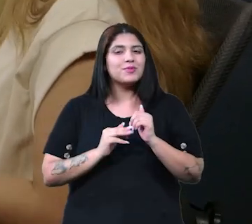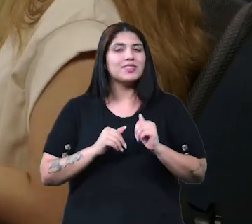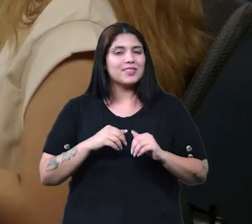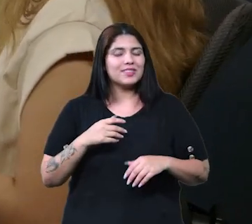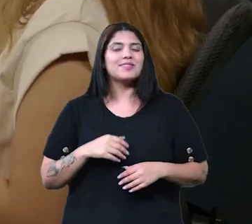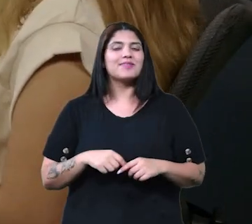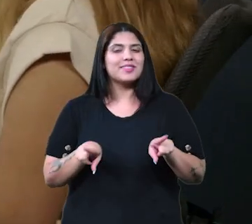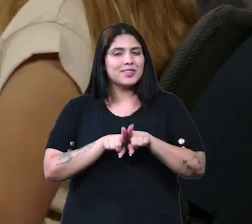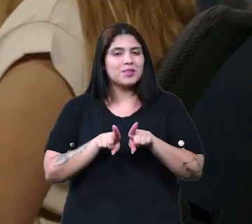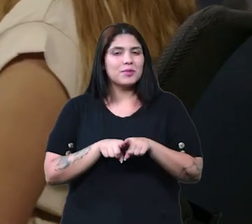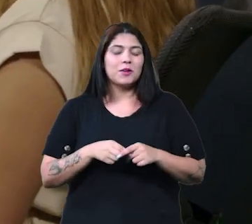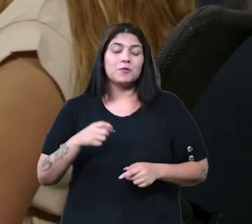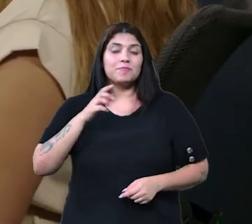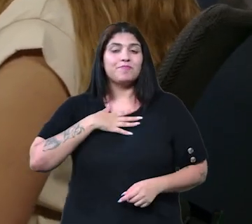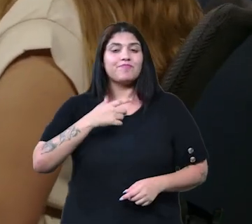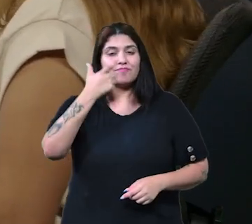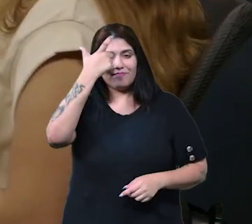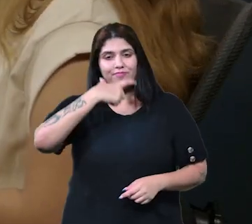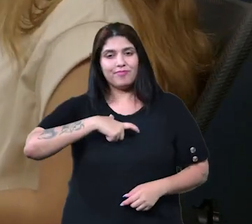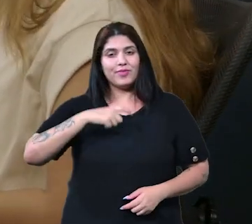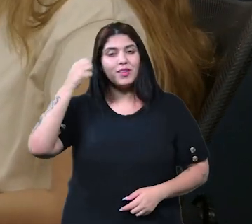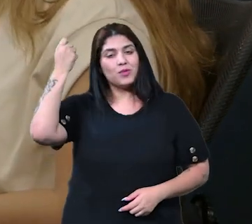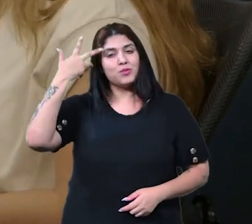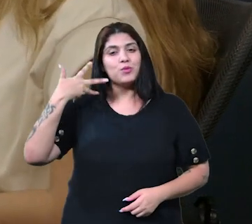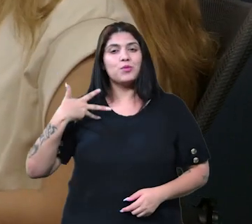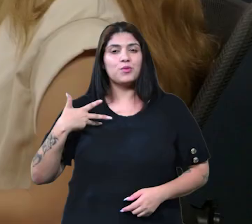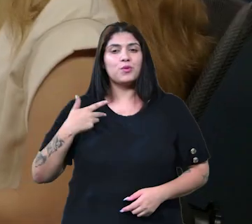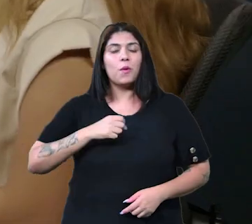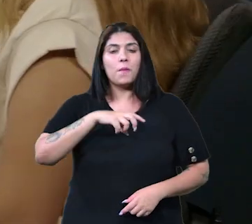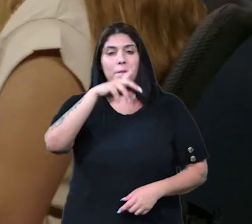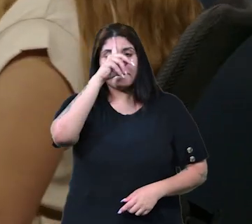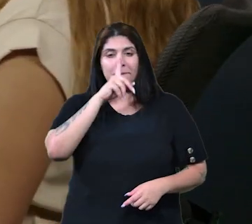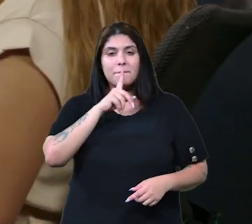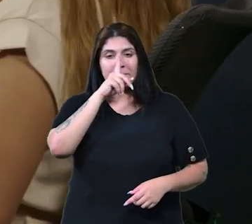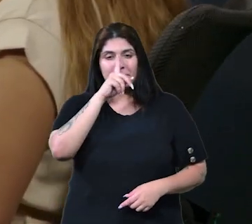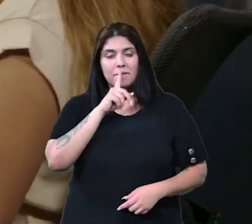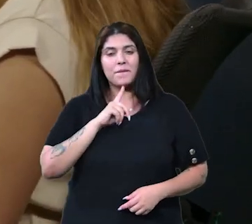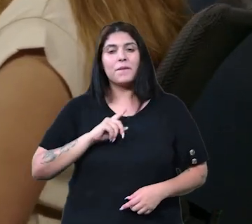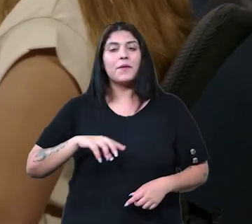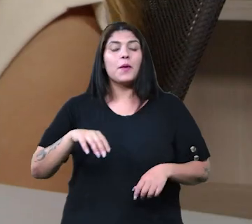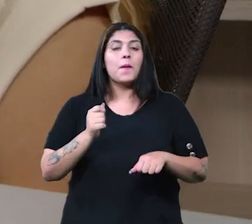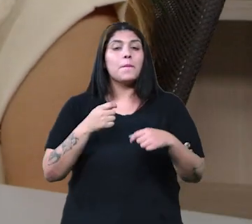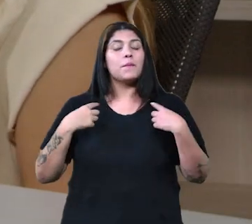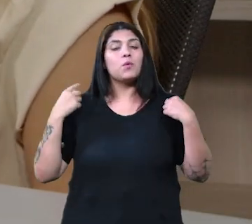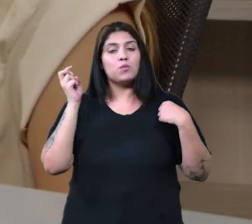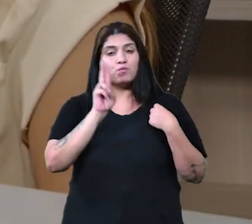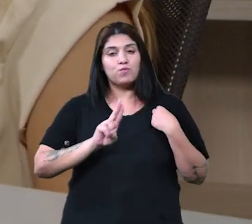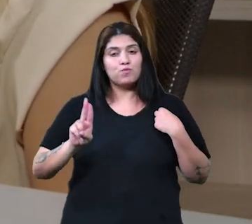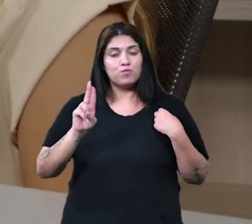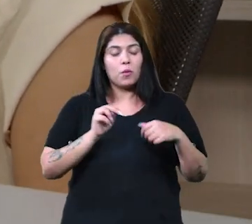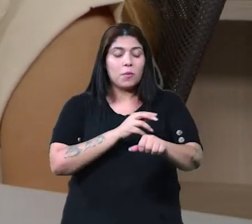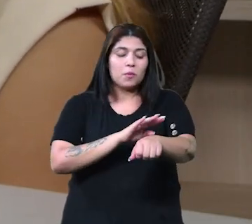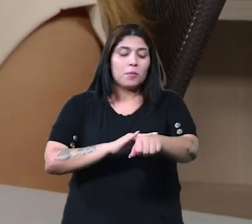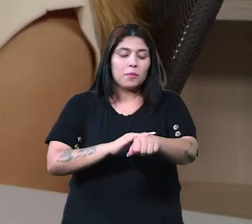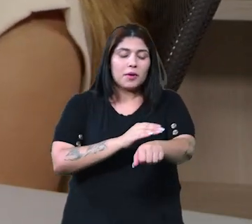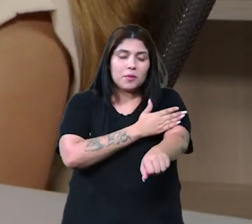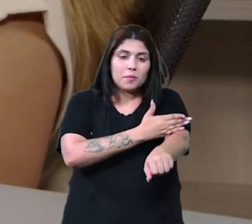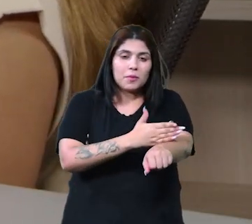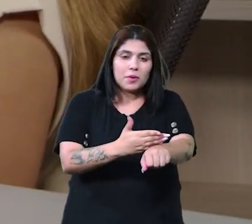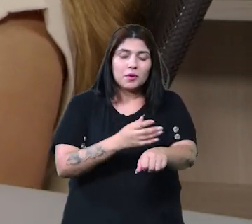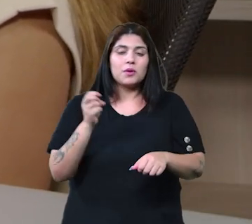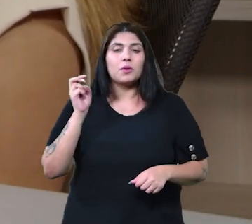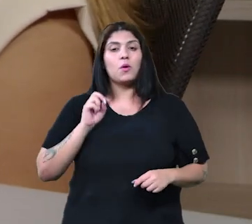autodescrição é: eu sou loira, branca, estou vestindo uma blusa bege, uso óculos e meus olhos